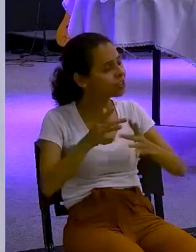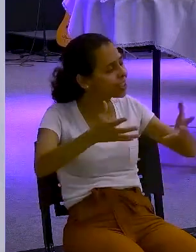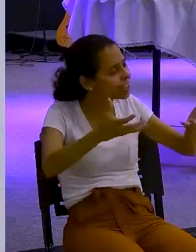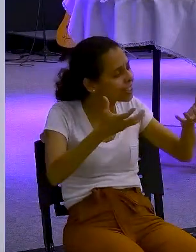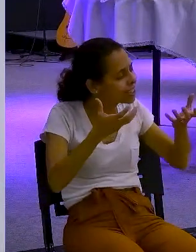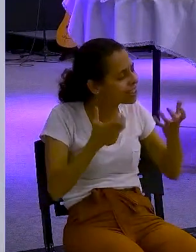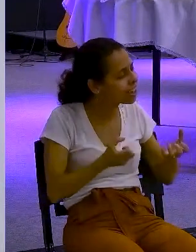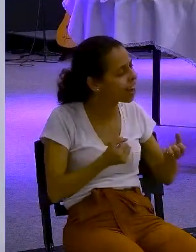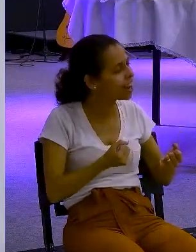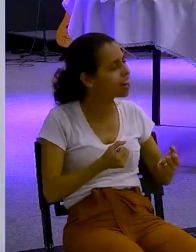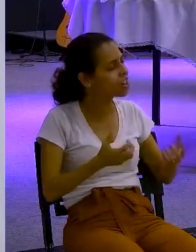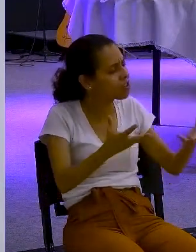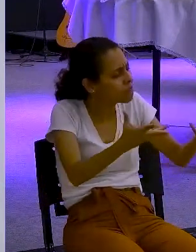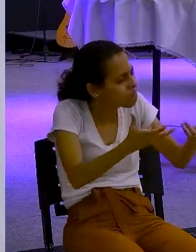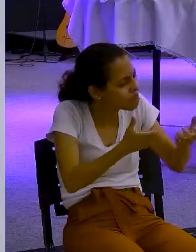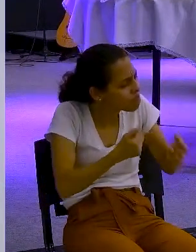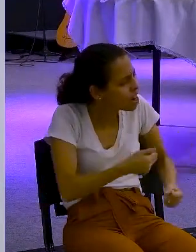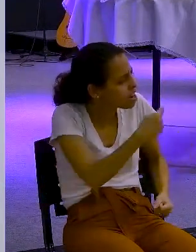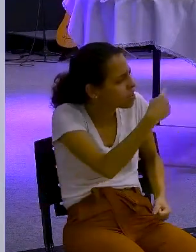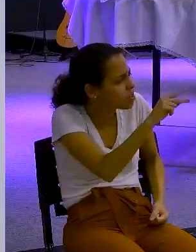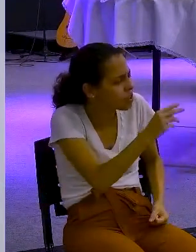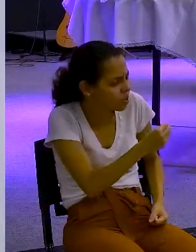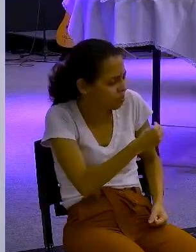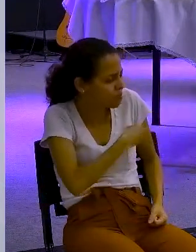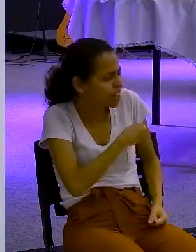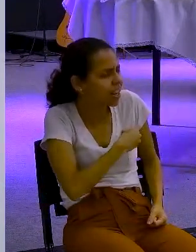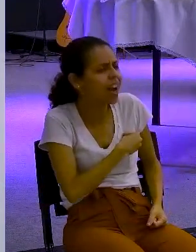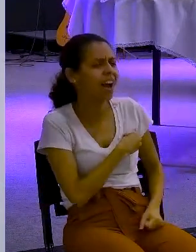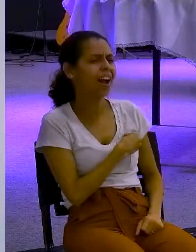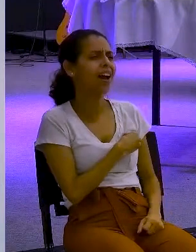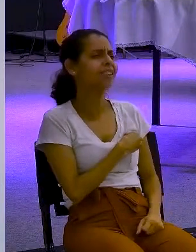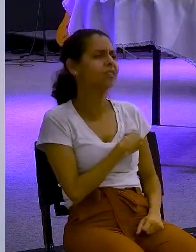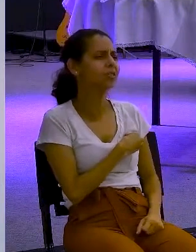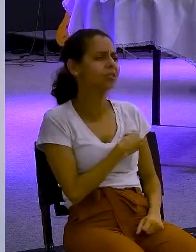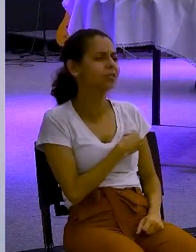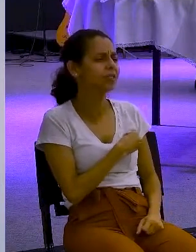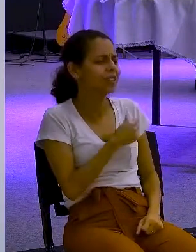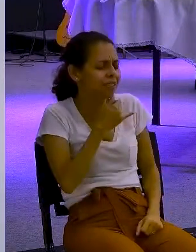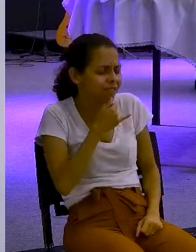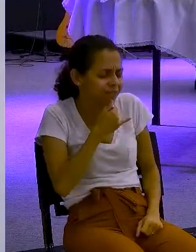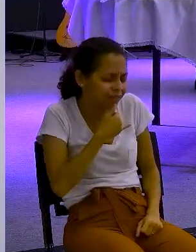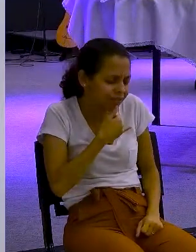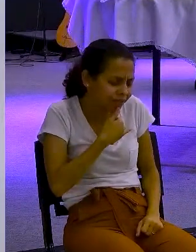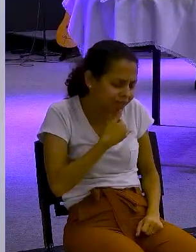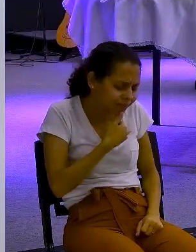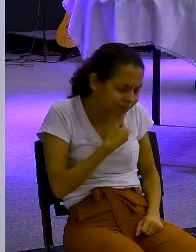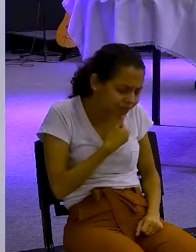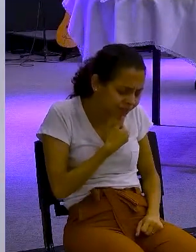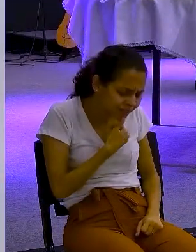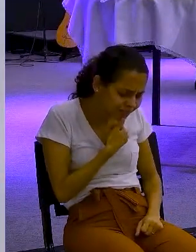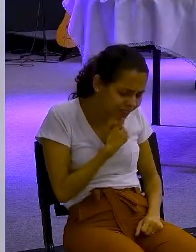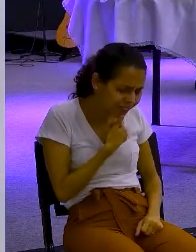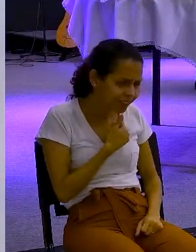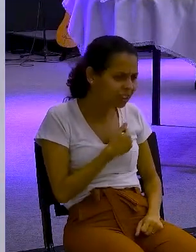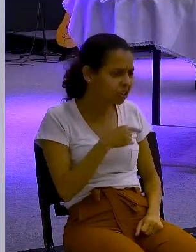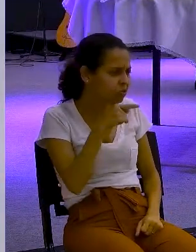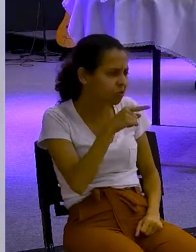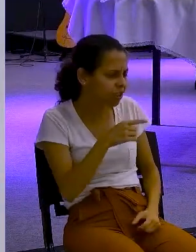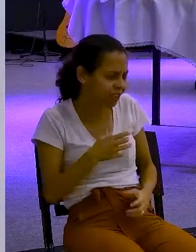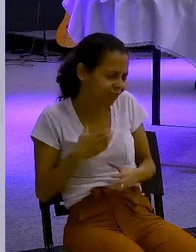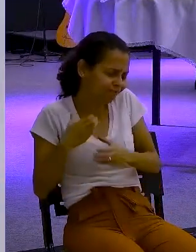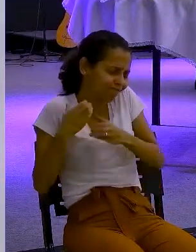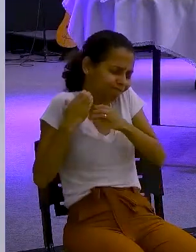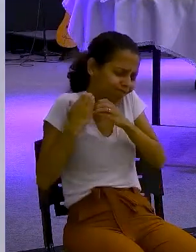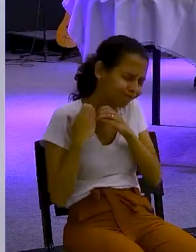seu coração. Ele quer carregar a tristeza que você está carregando, aquela tristeza que você entrou arrastando ela por esses